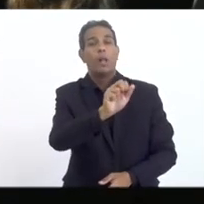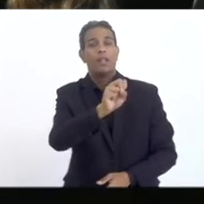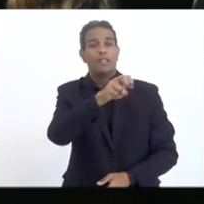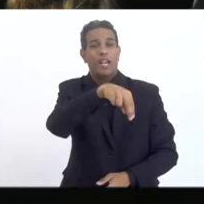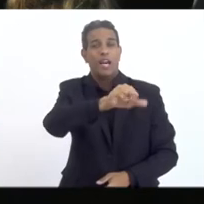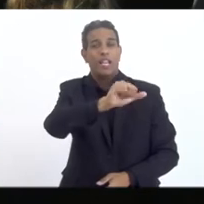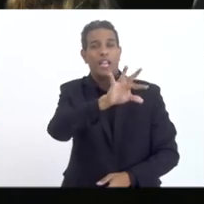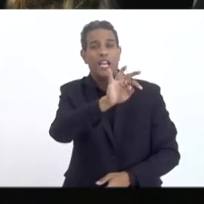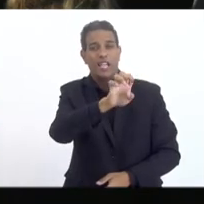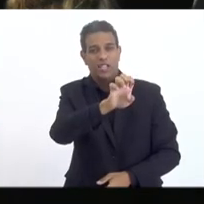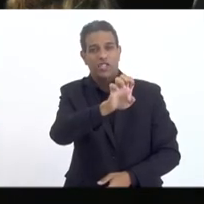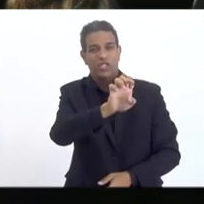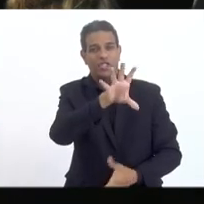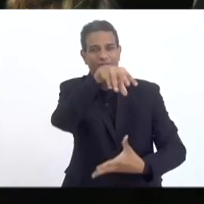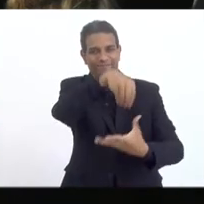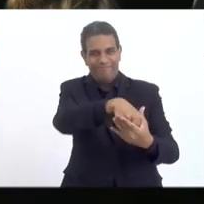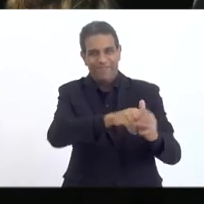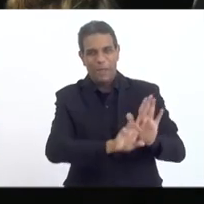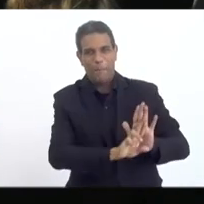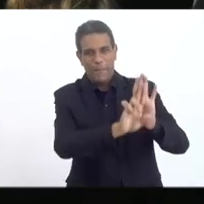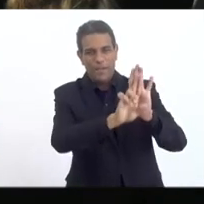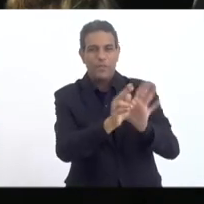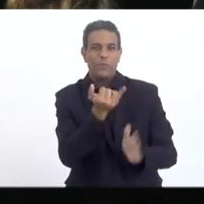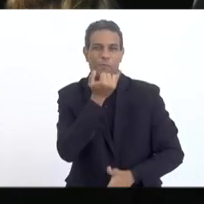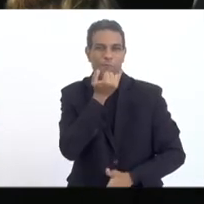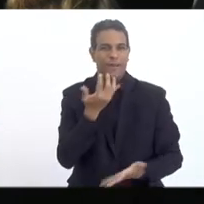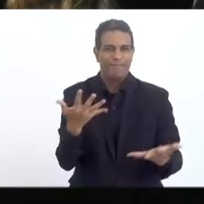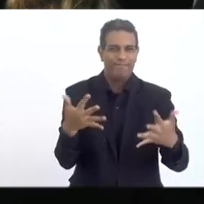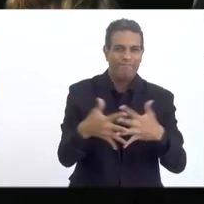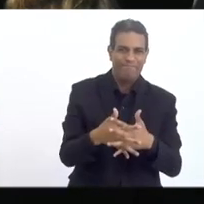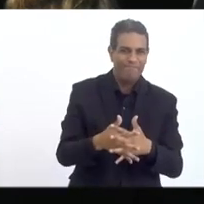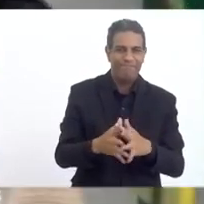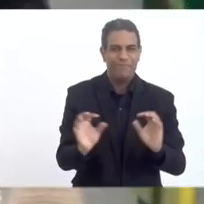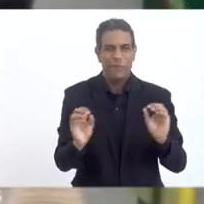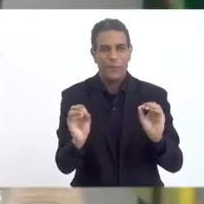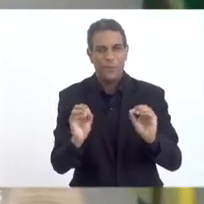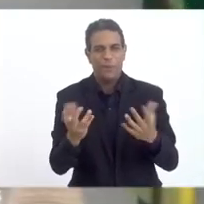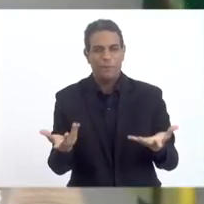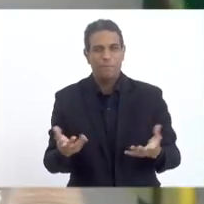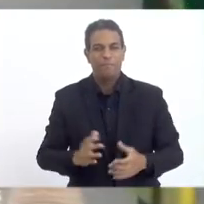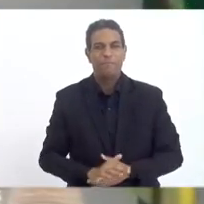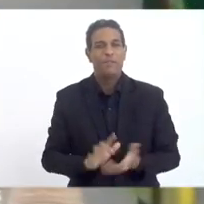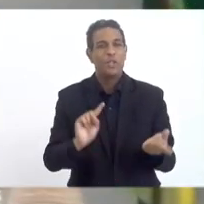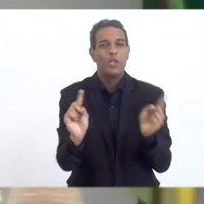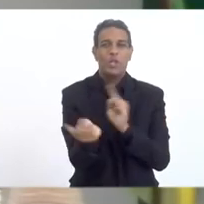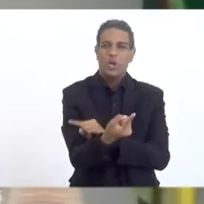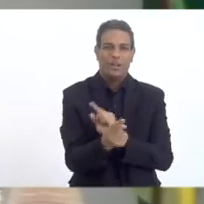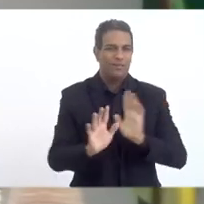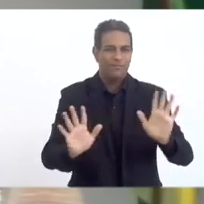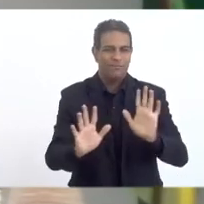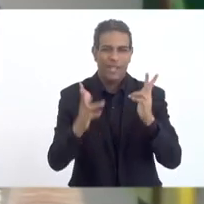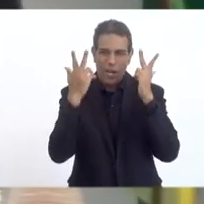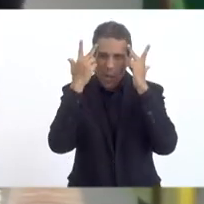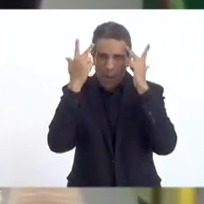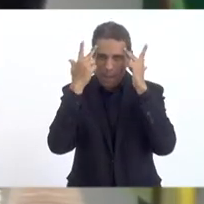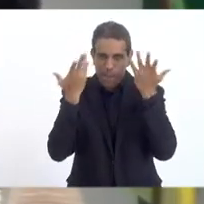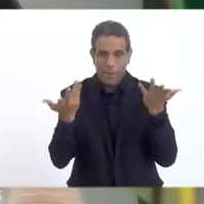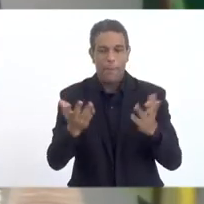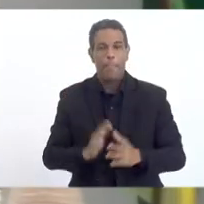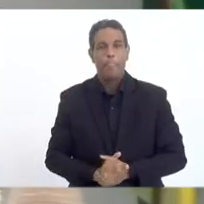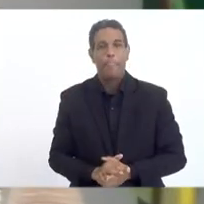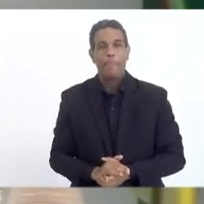Eu entendi. Eu confundi o fuzileiro naval com o chefe da Casa Civil. O fuzileiro